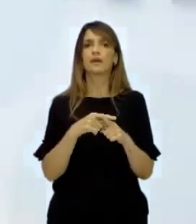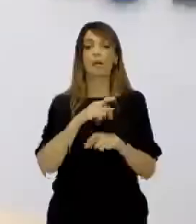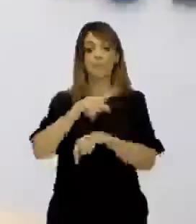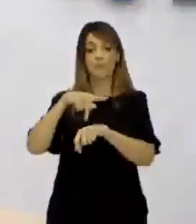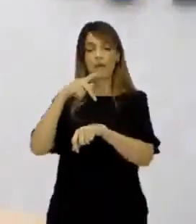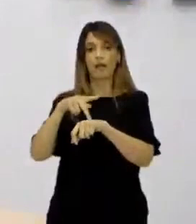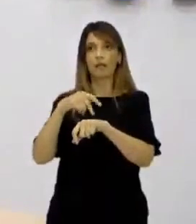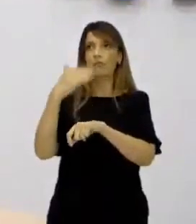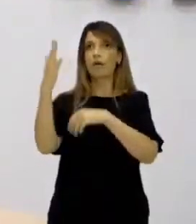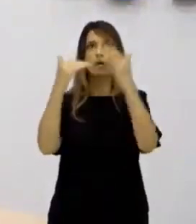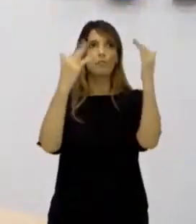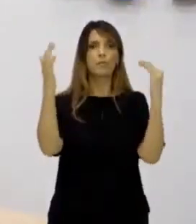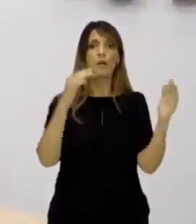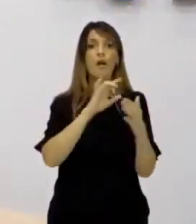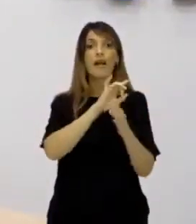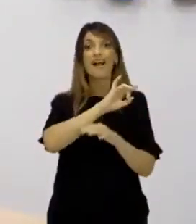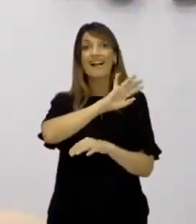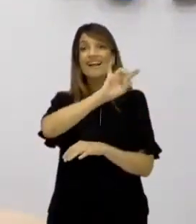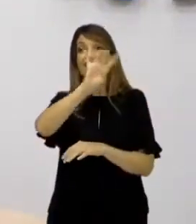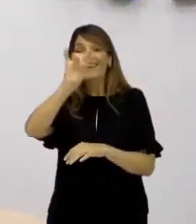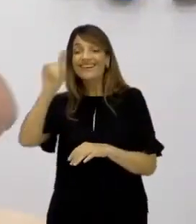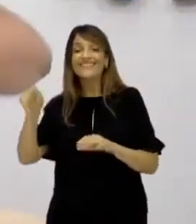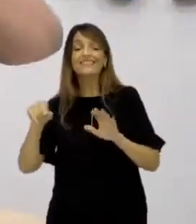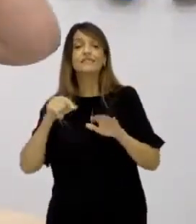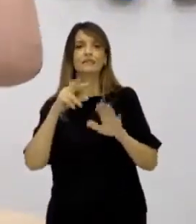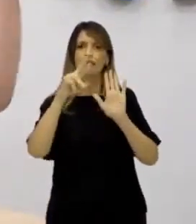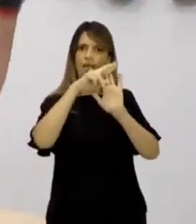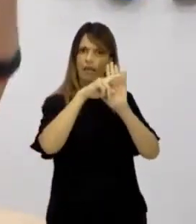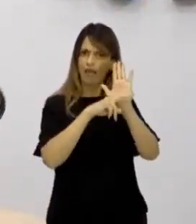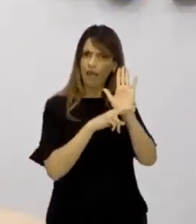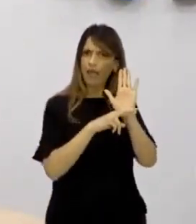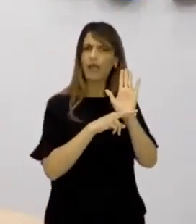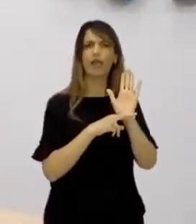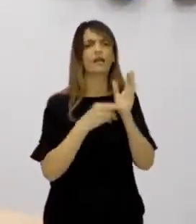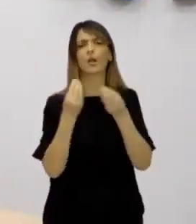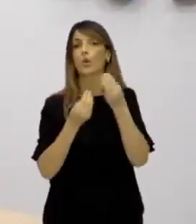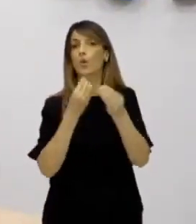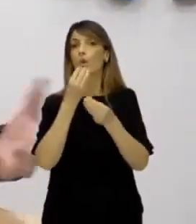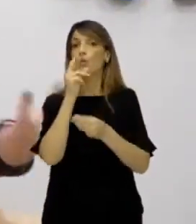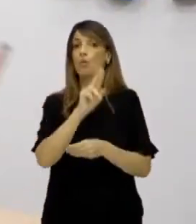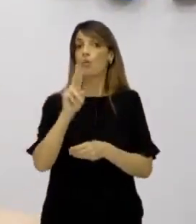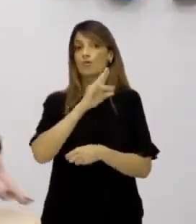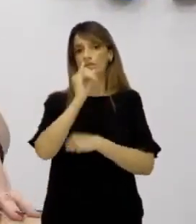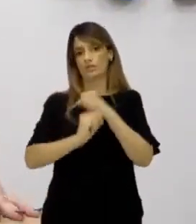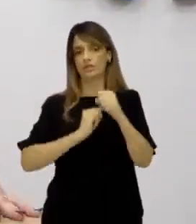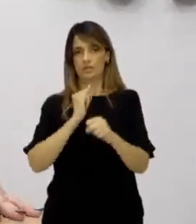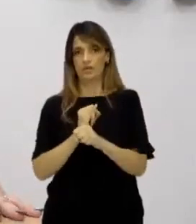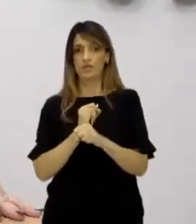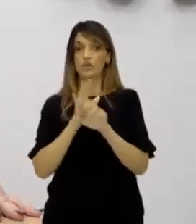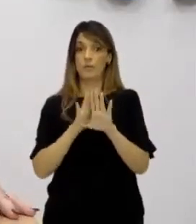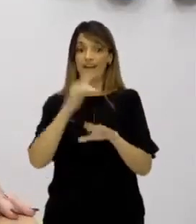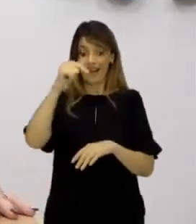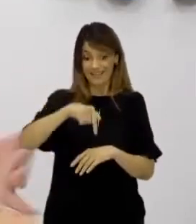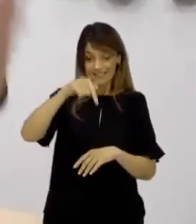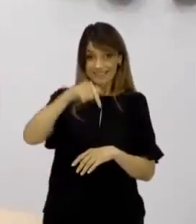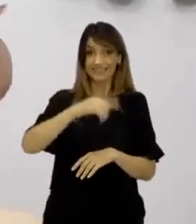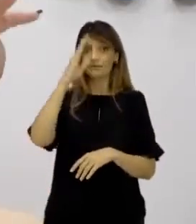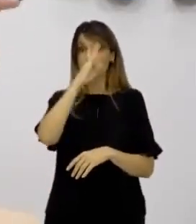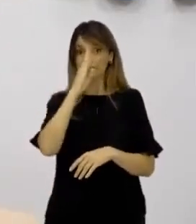tem regras específicas sobre o uso da internet, sobre fluxo de dados, enfim. Então, quando a gente está falando do Marco Civil da